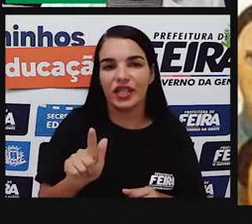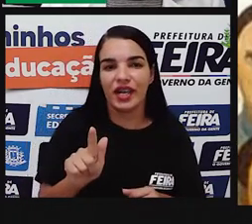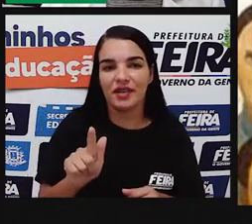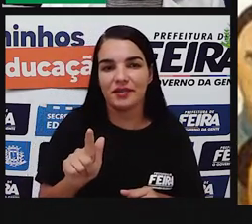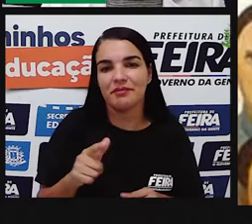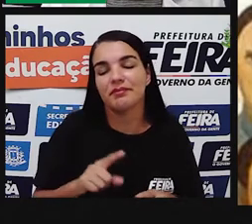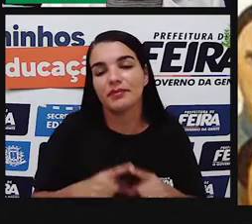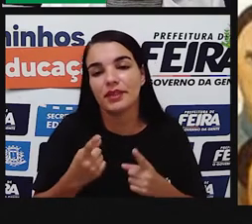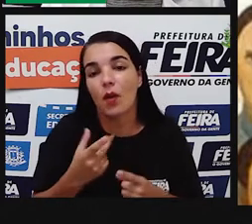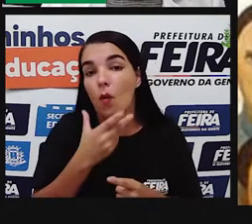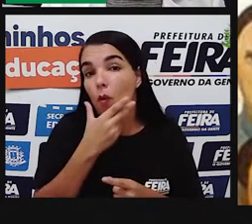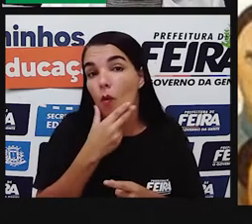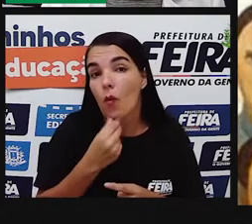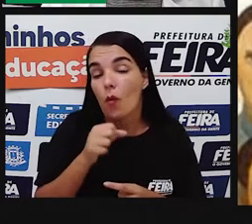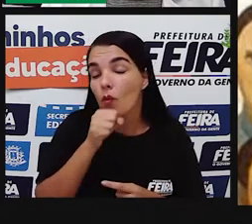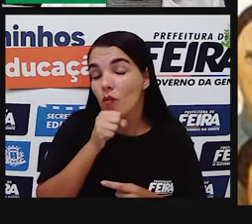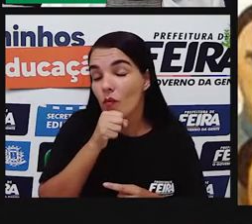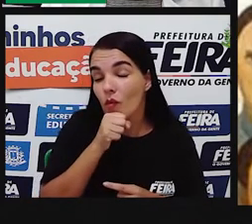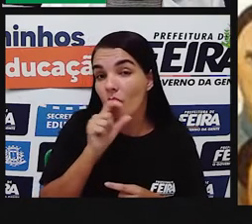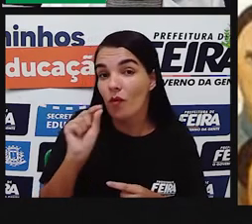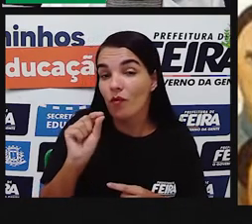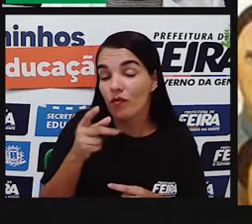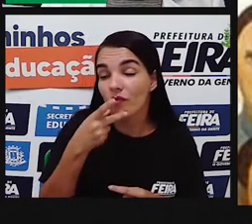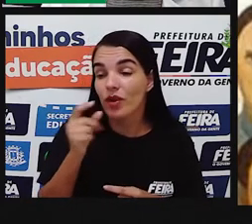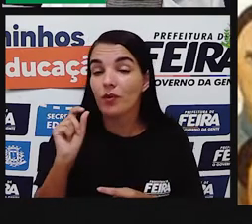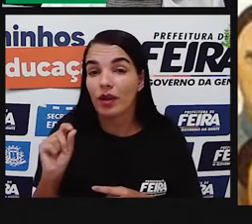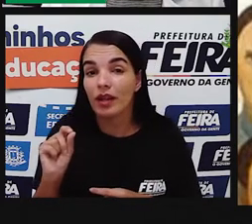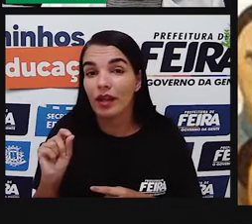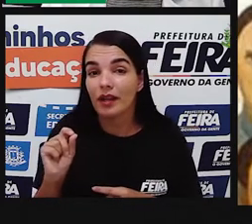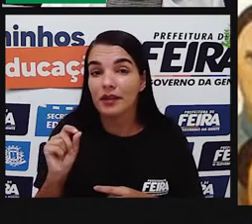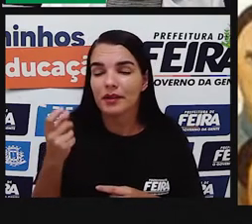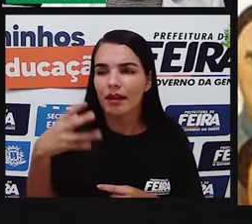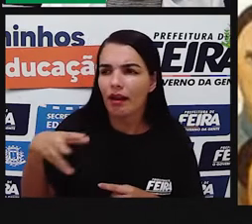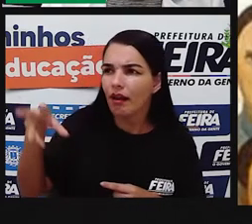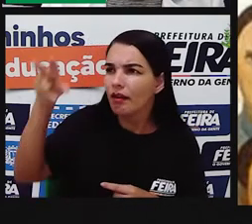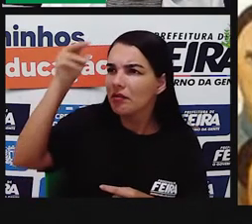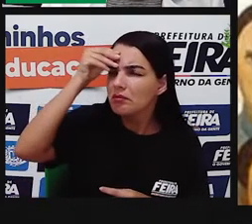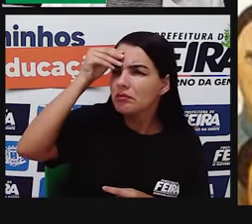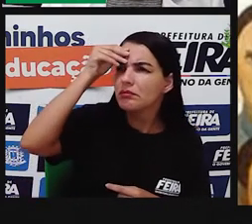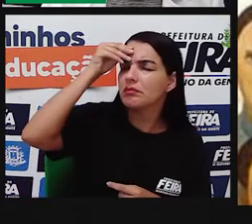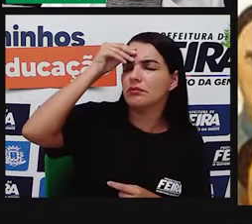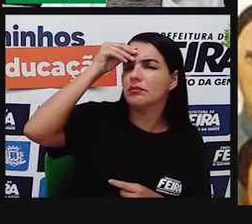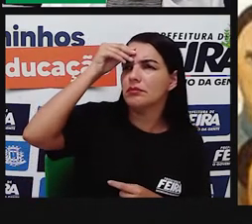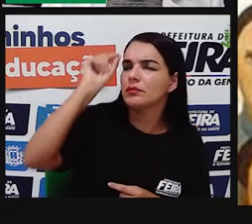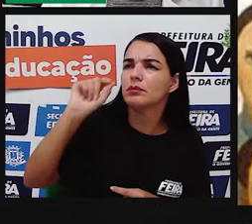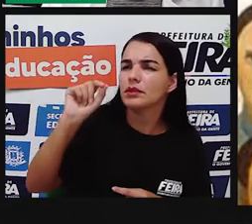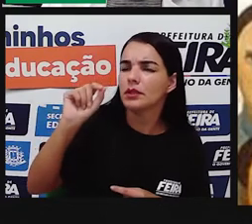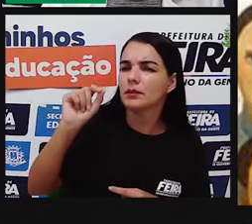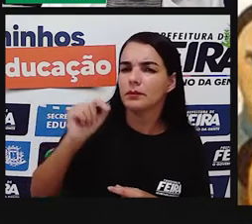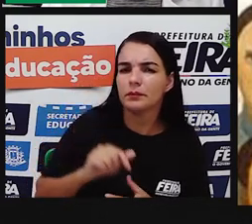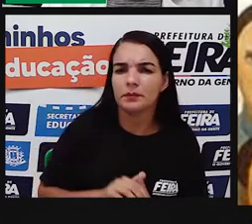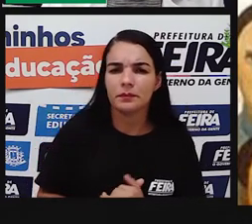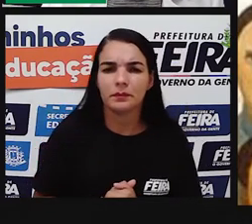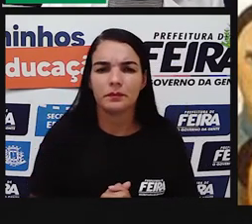uma variação da língua que ele compreende firme de outra forma. Vejamos.